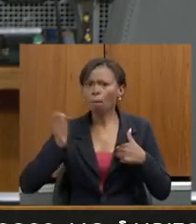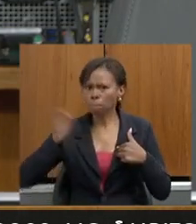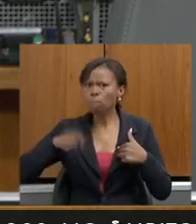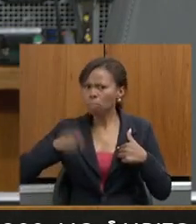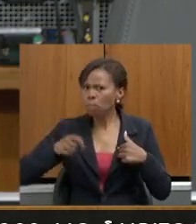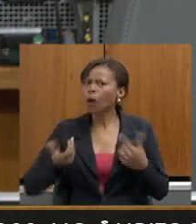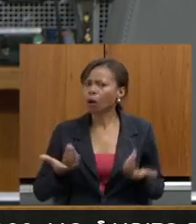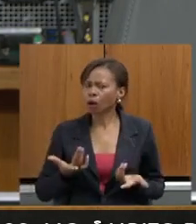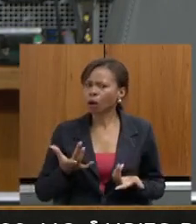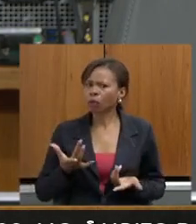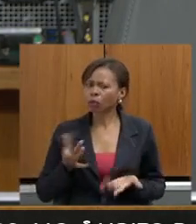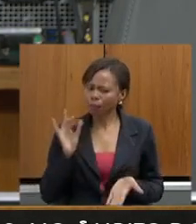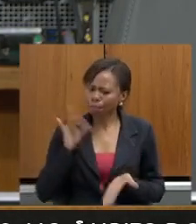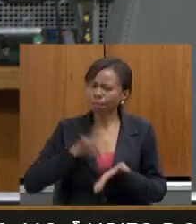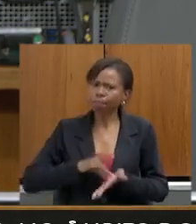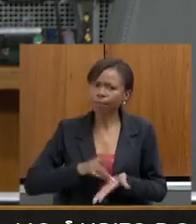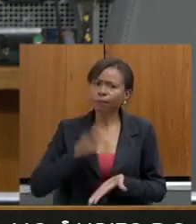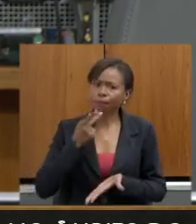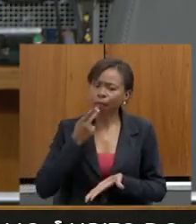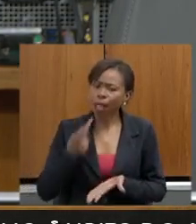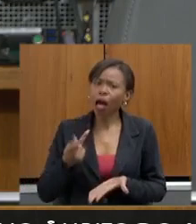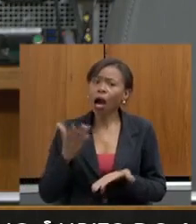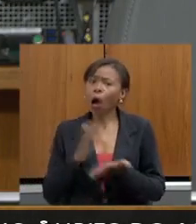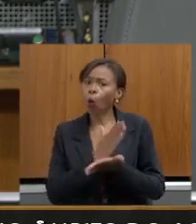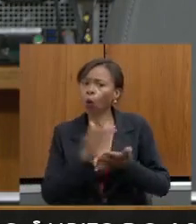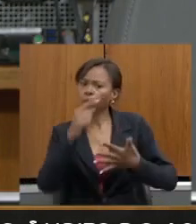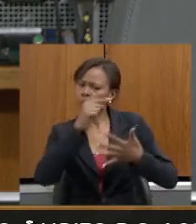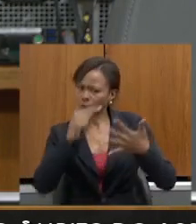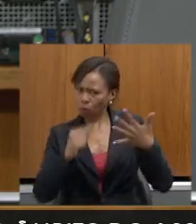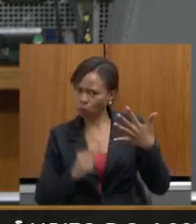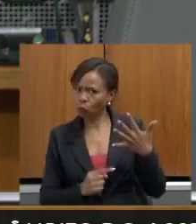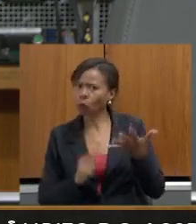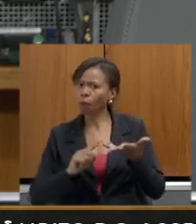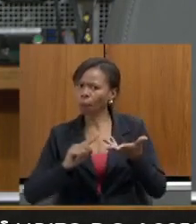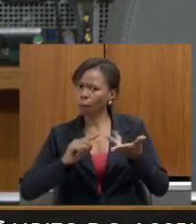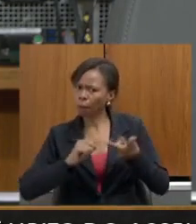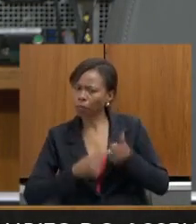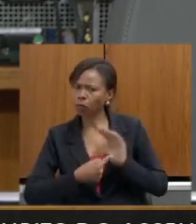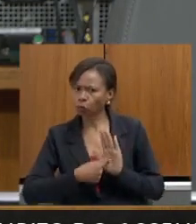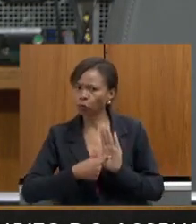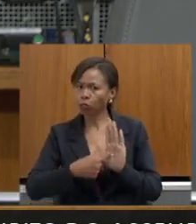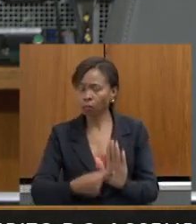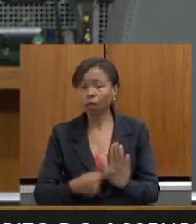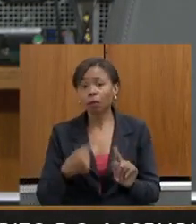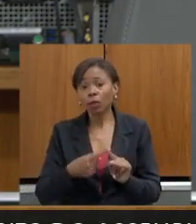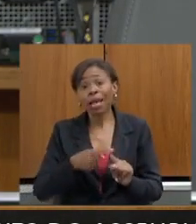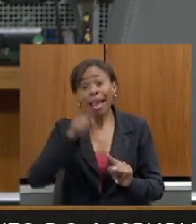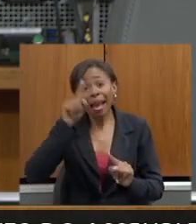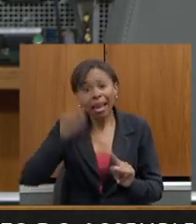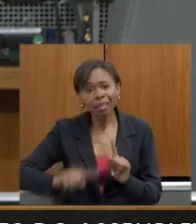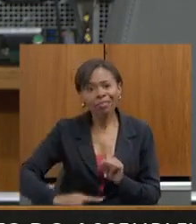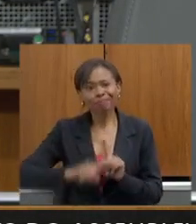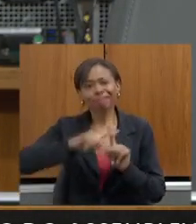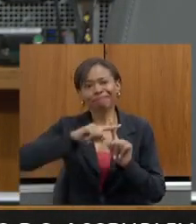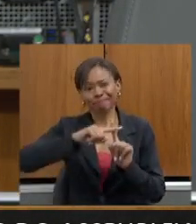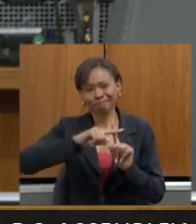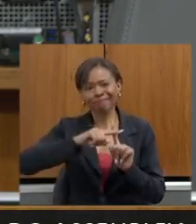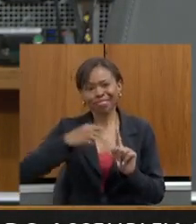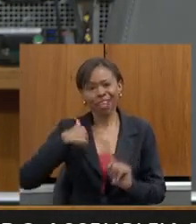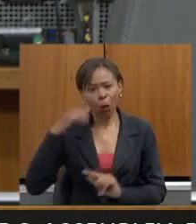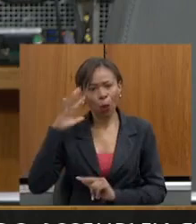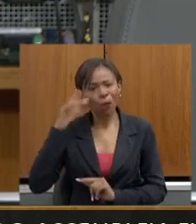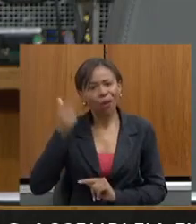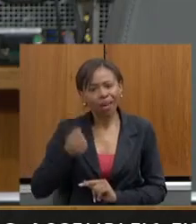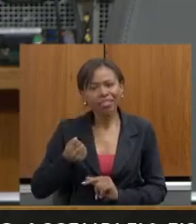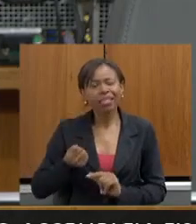estar passando aqui rapidamente né alguns pontos que eu vejo como muito positivos né que